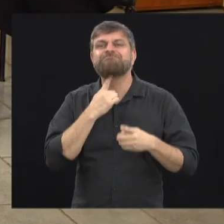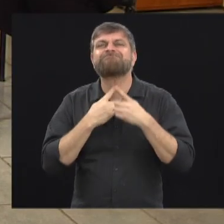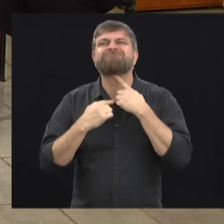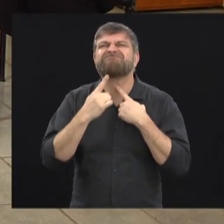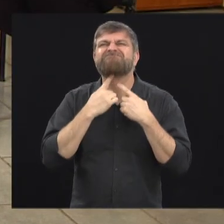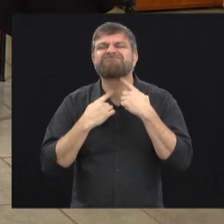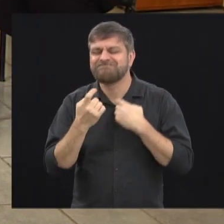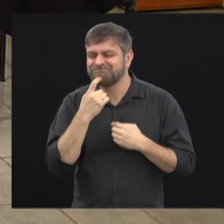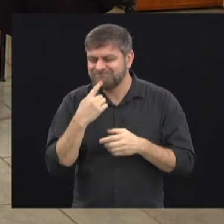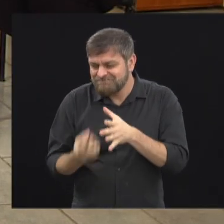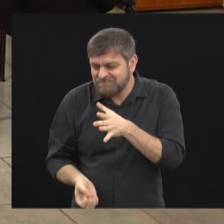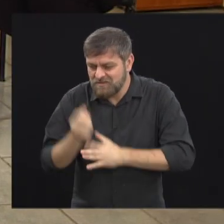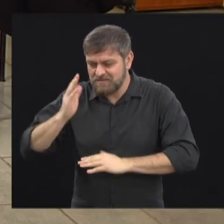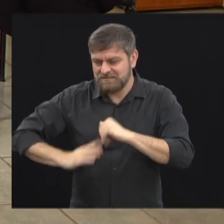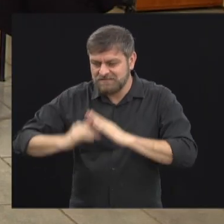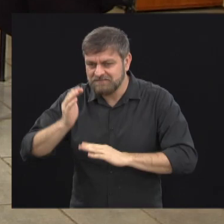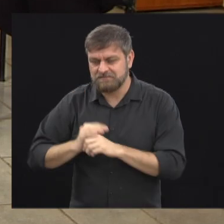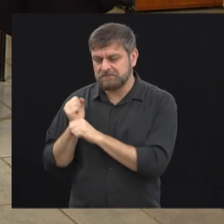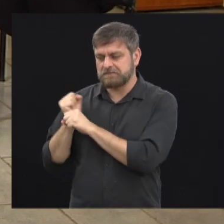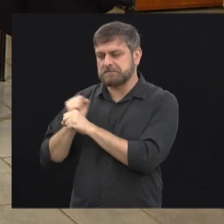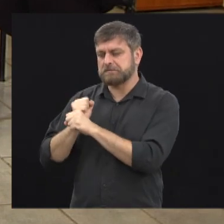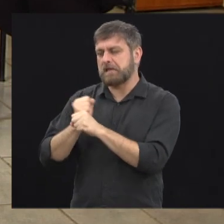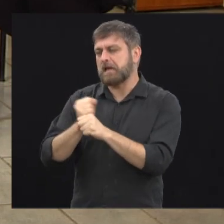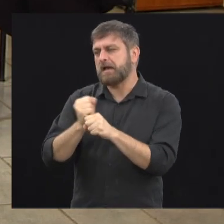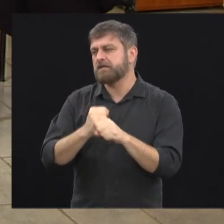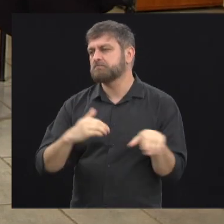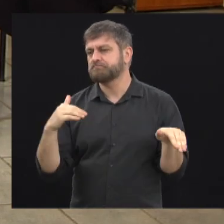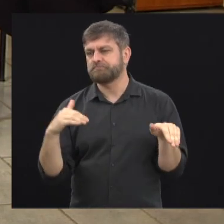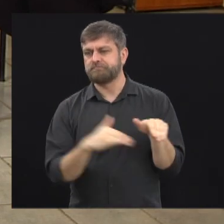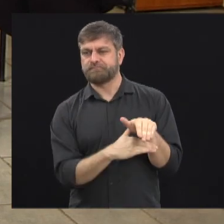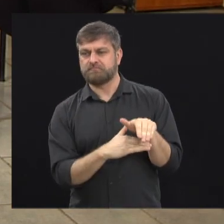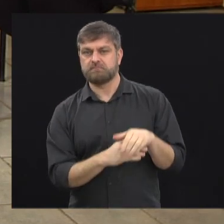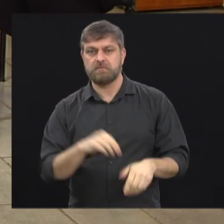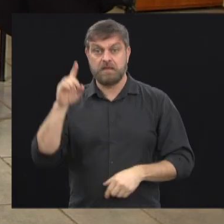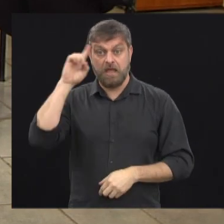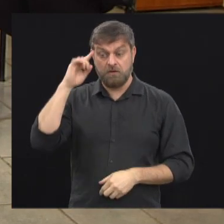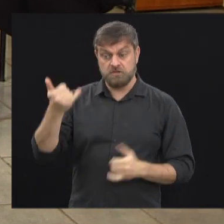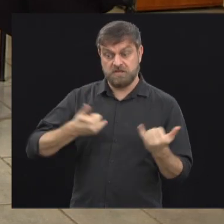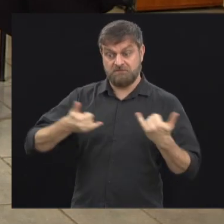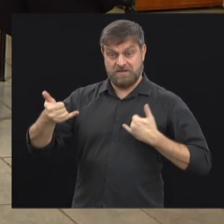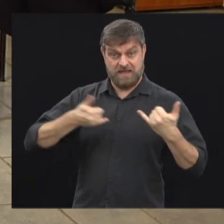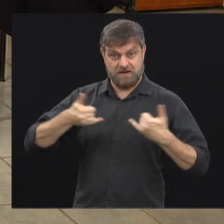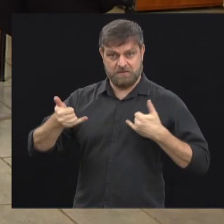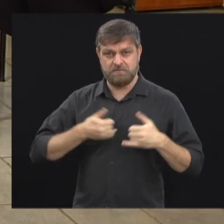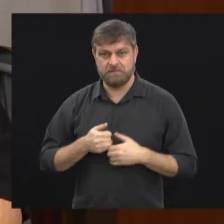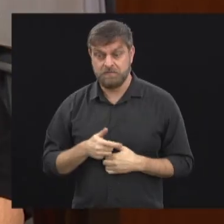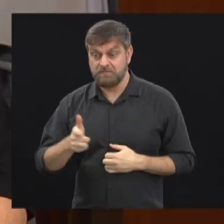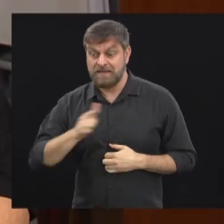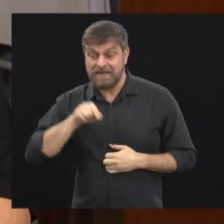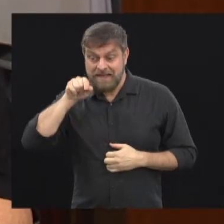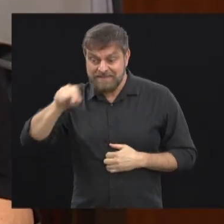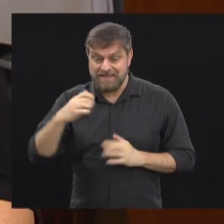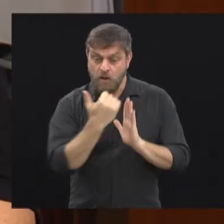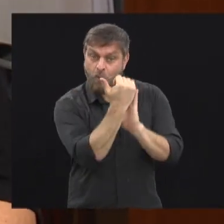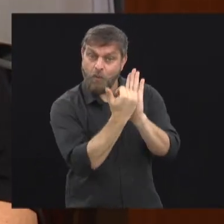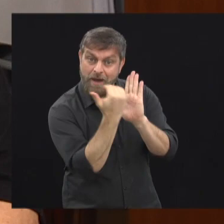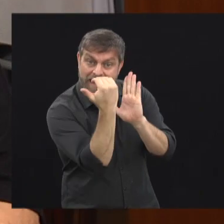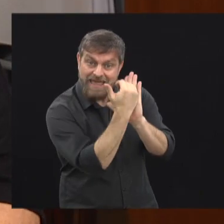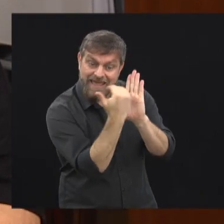para cá, né, Má? Ficou anos engavetado. Aí um dia disseram assim: olha, tá